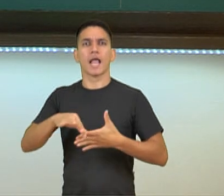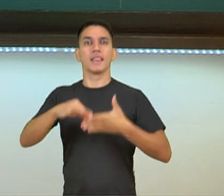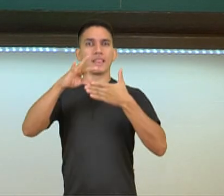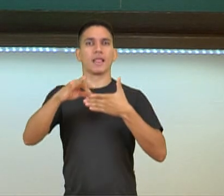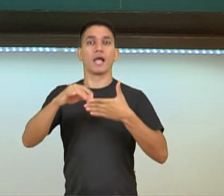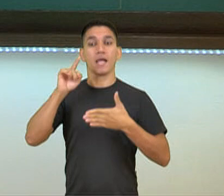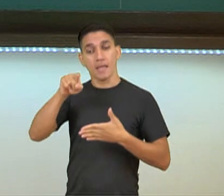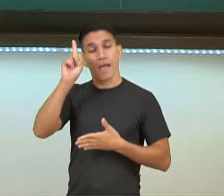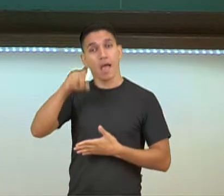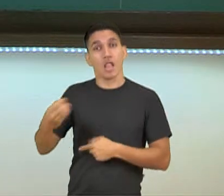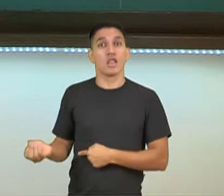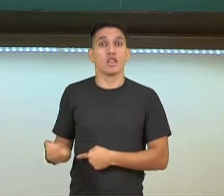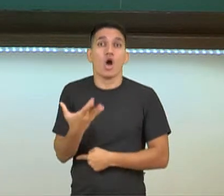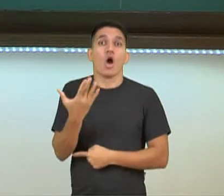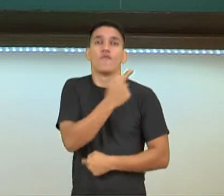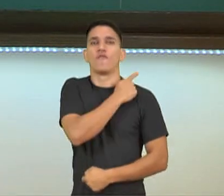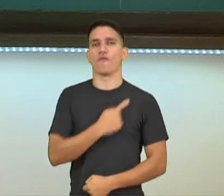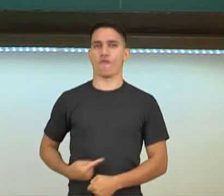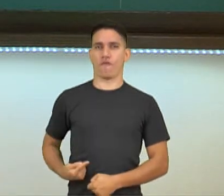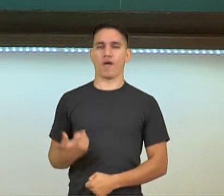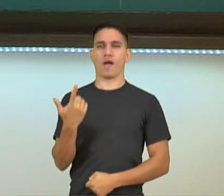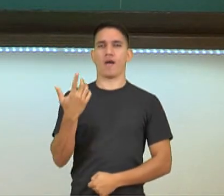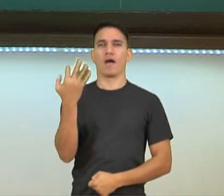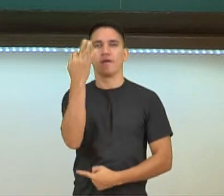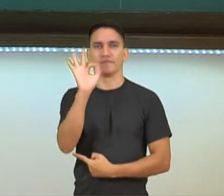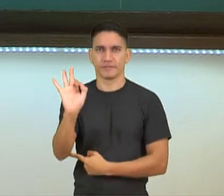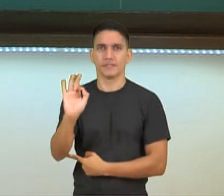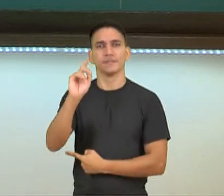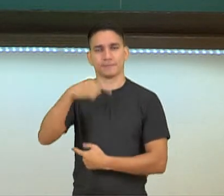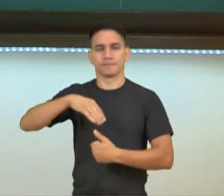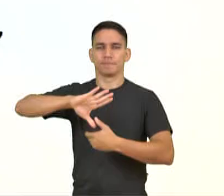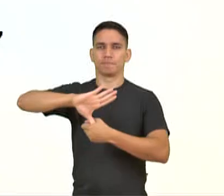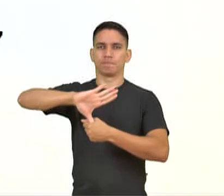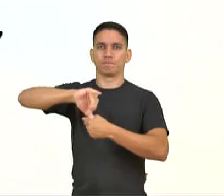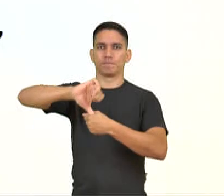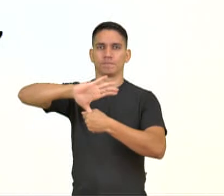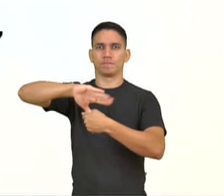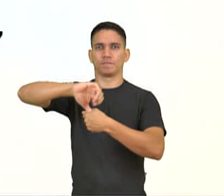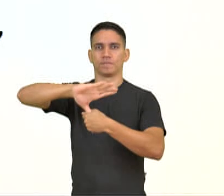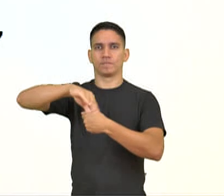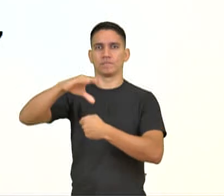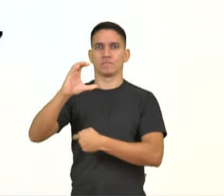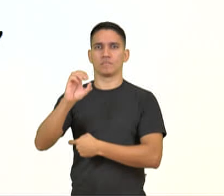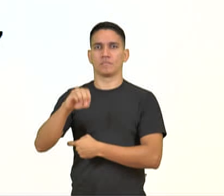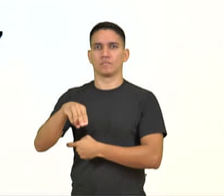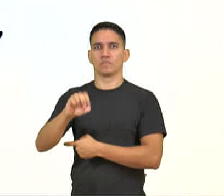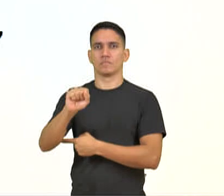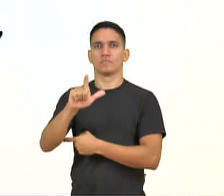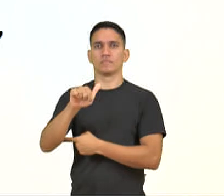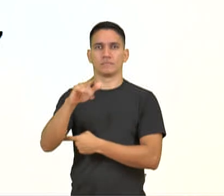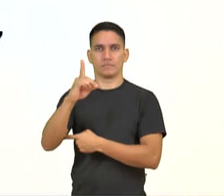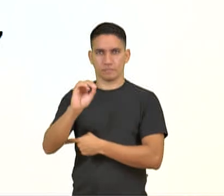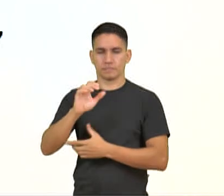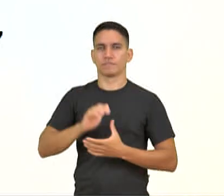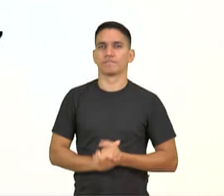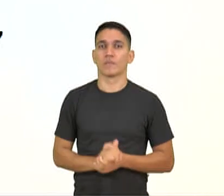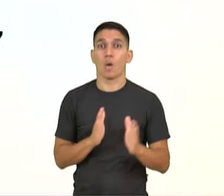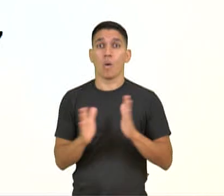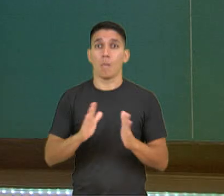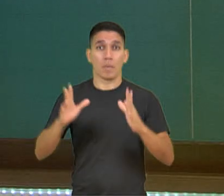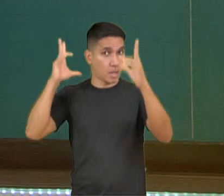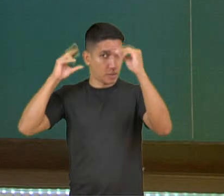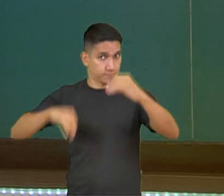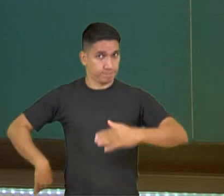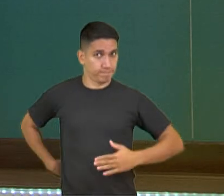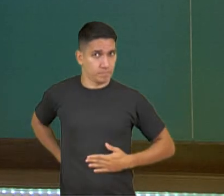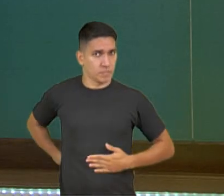um novo governo na França, o consulado. A era napoleônica. Napoleão Bonaparte ele